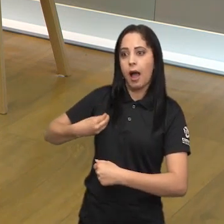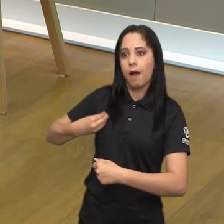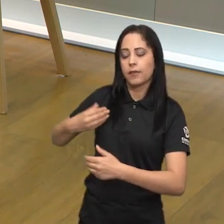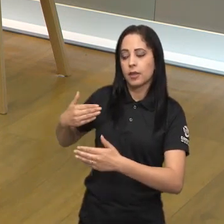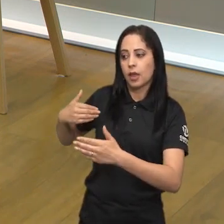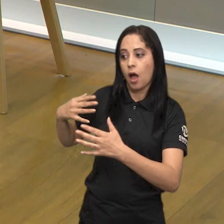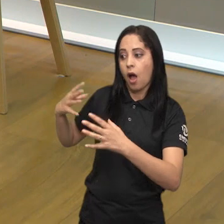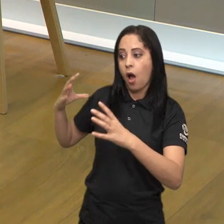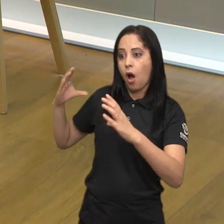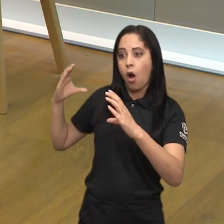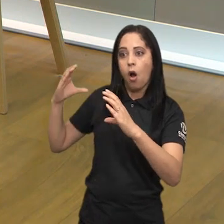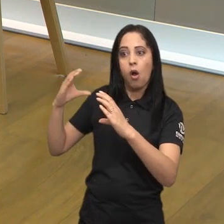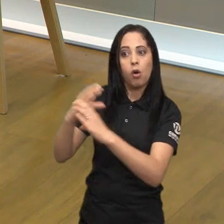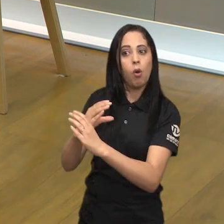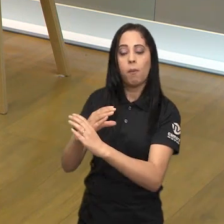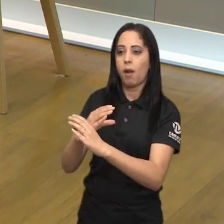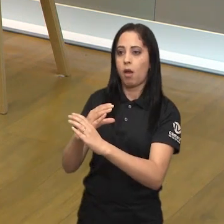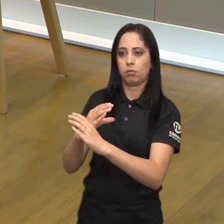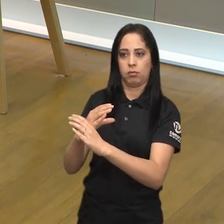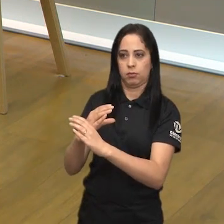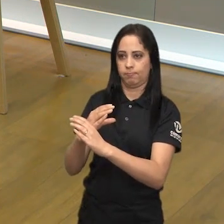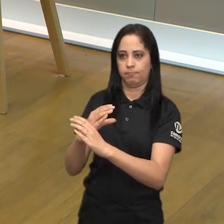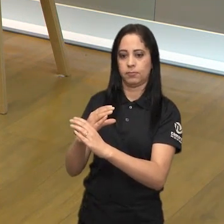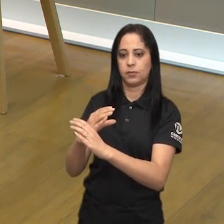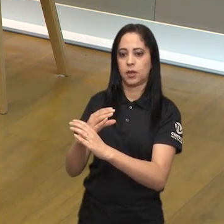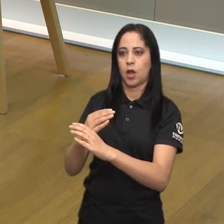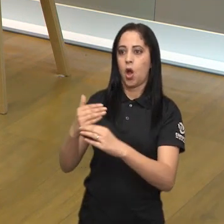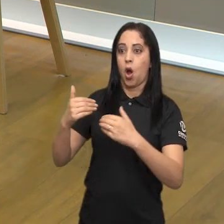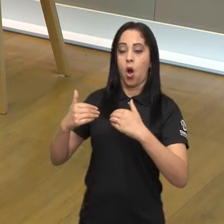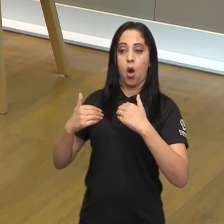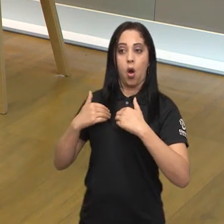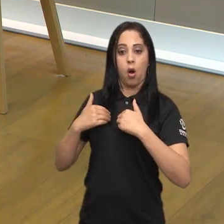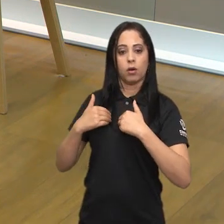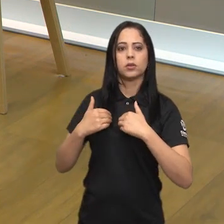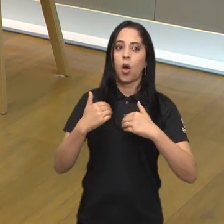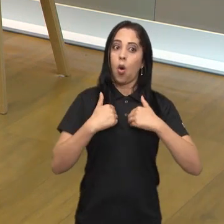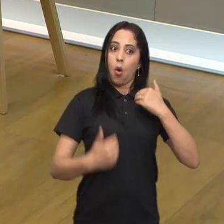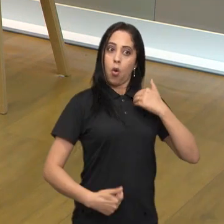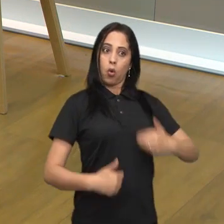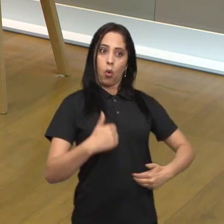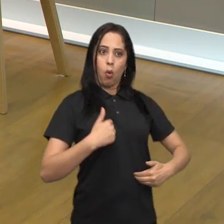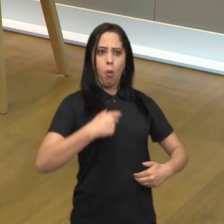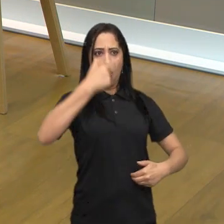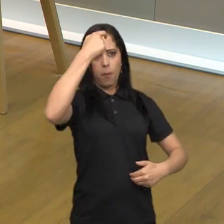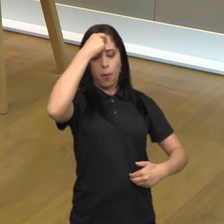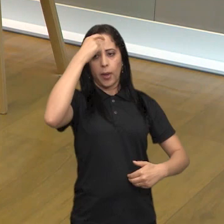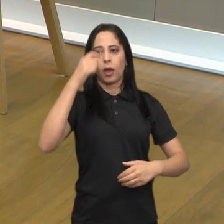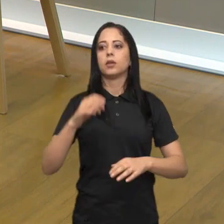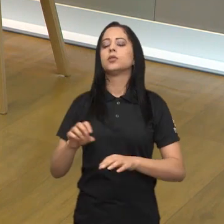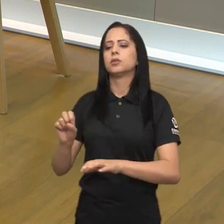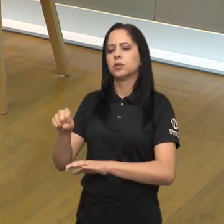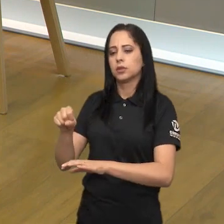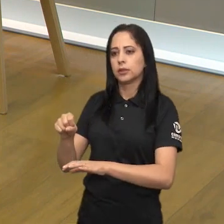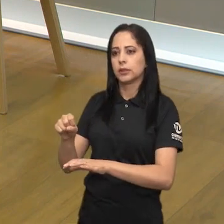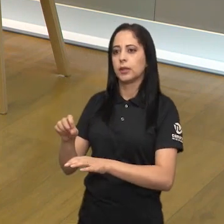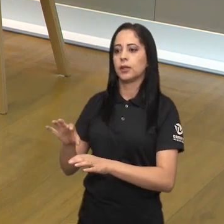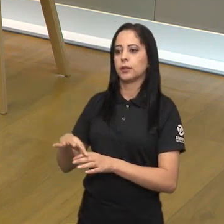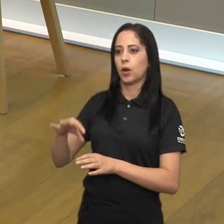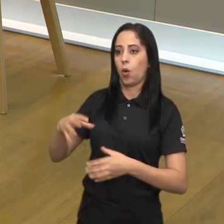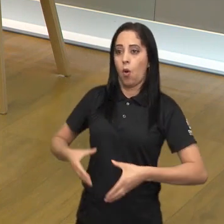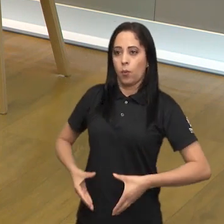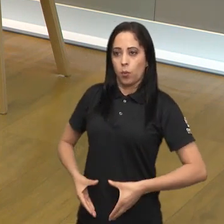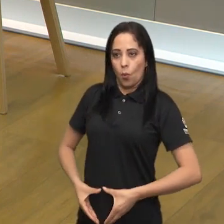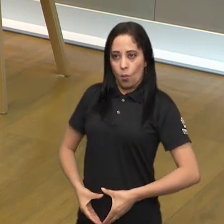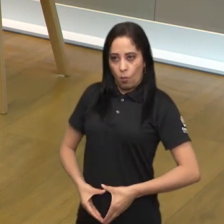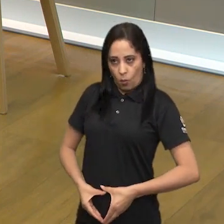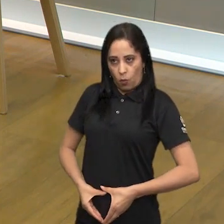no equilíbrio do organismo por inteiro. Corpo, mente, tudo. A parte ginecológica, a parte do útero,